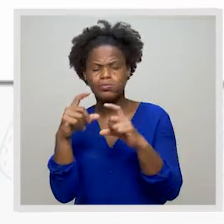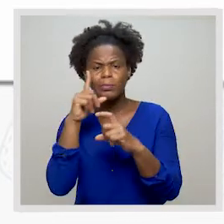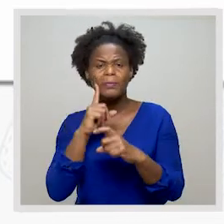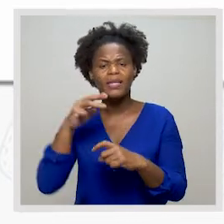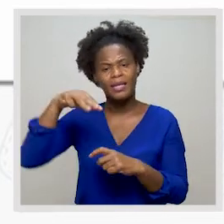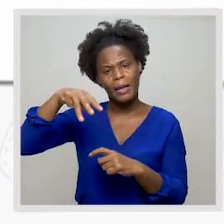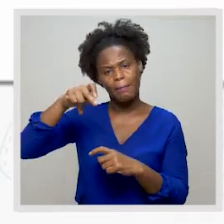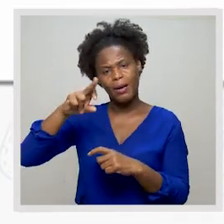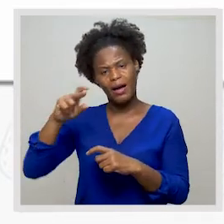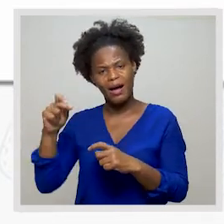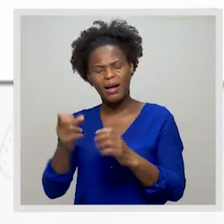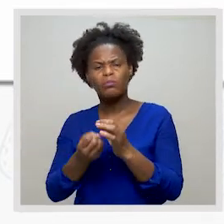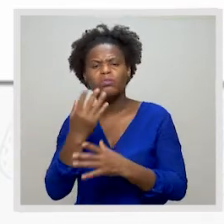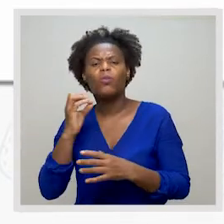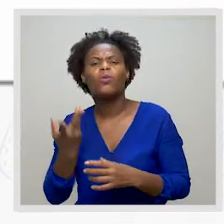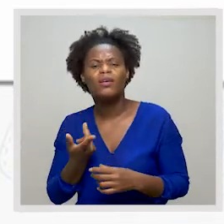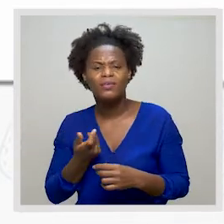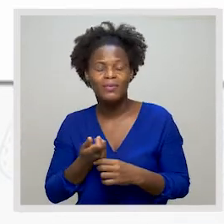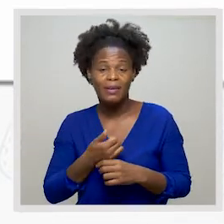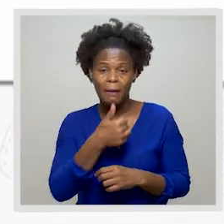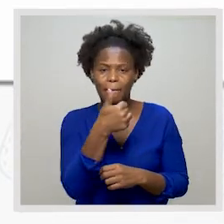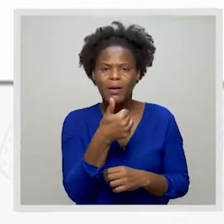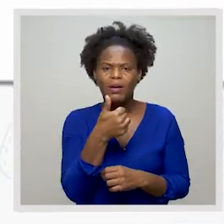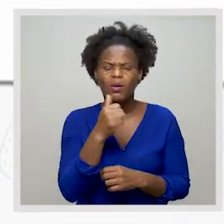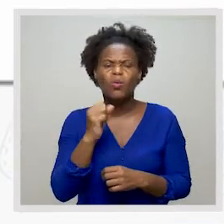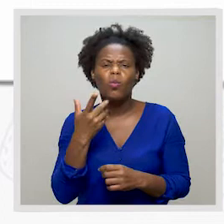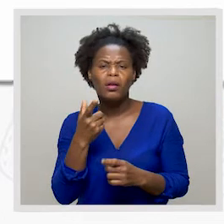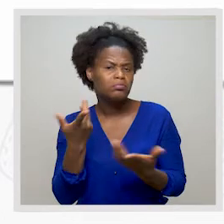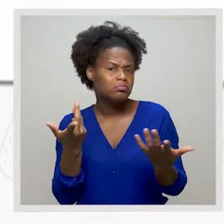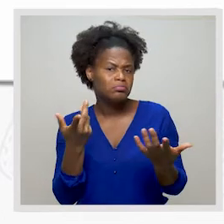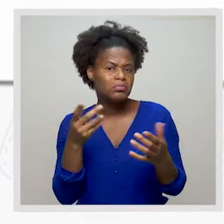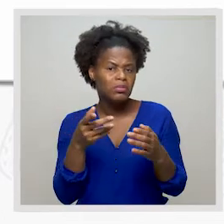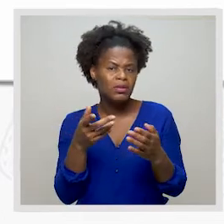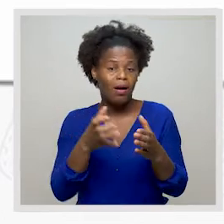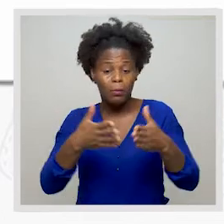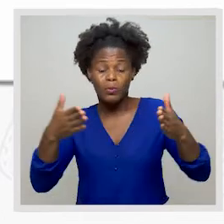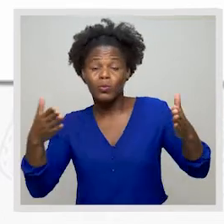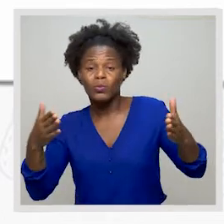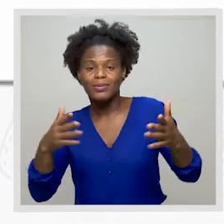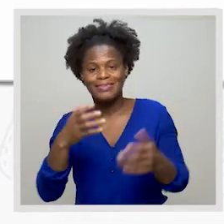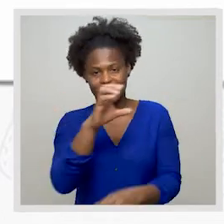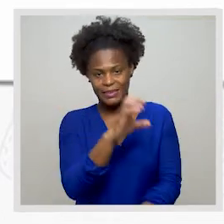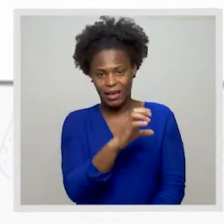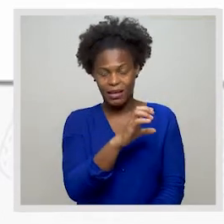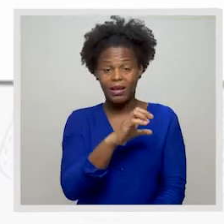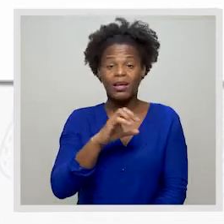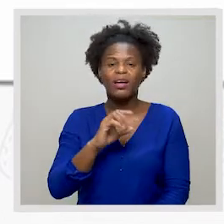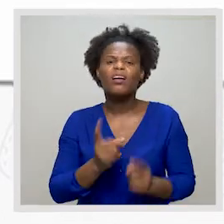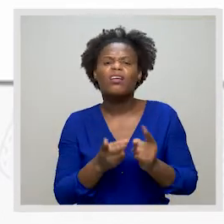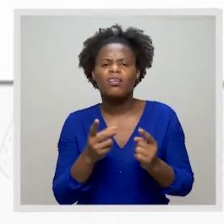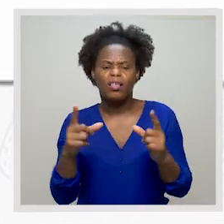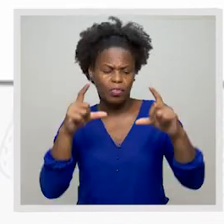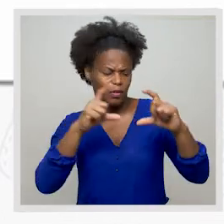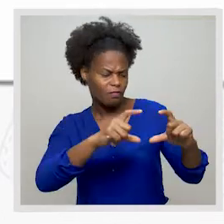a Mara? A linha B. Com que amplitude? A linha C. Em